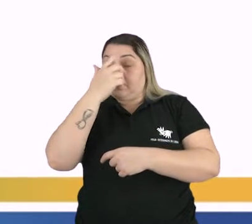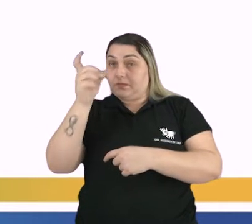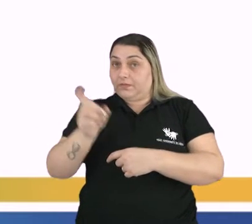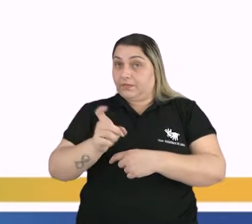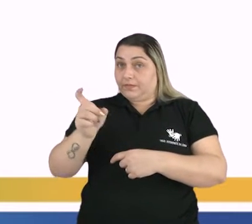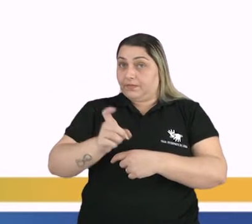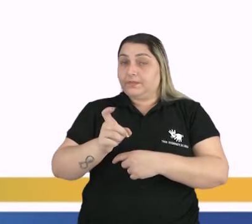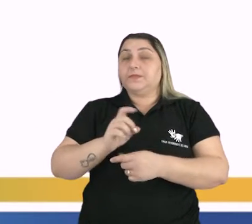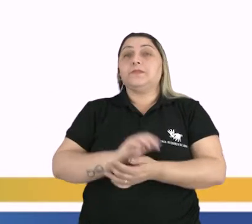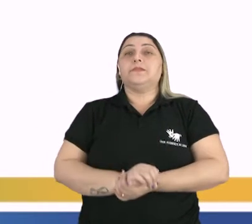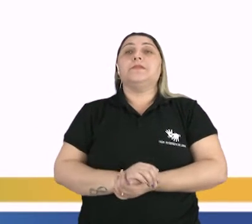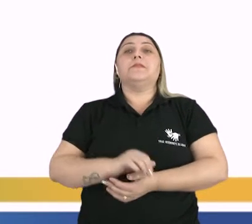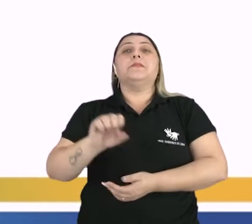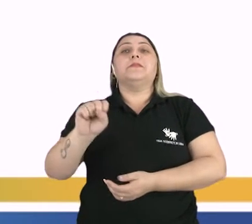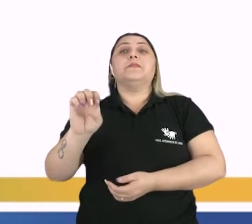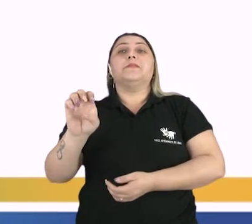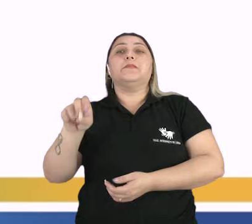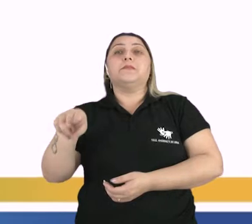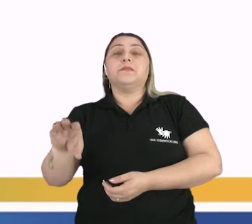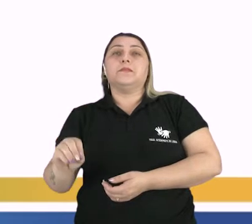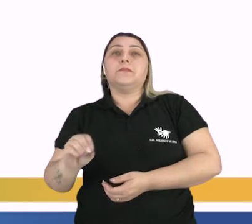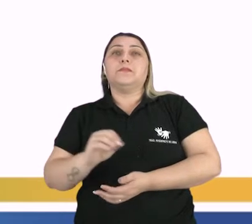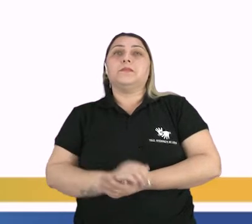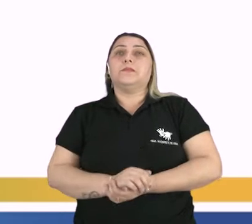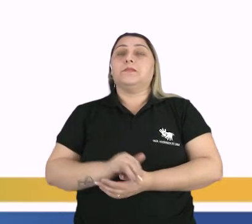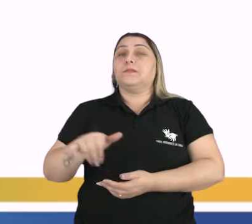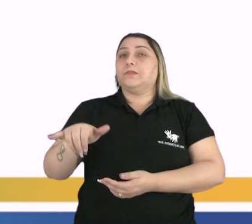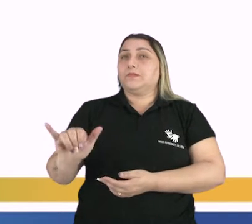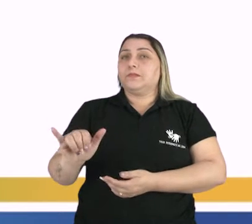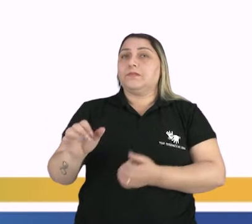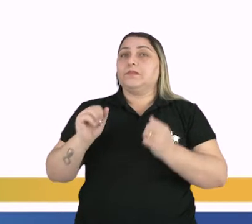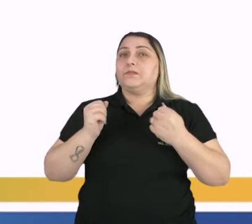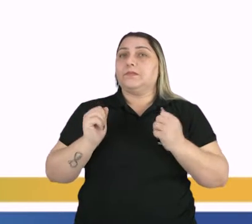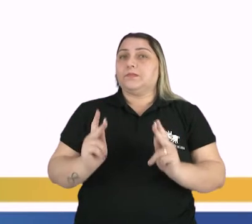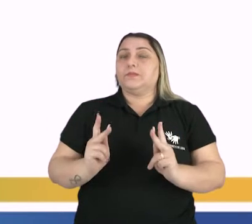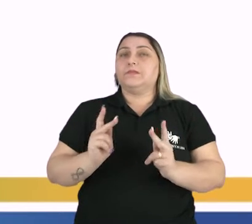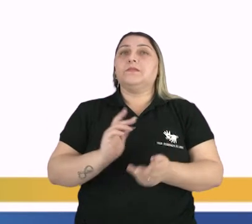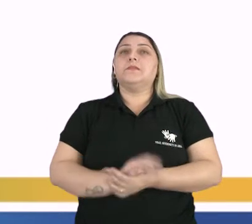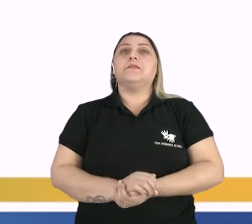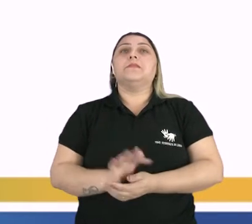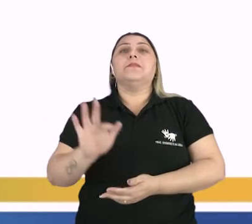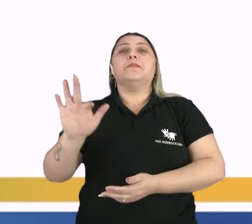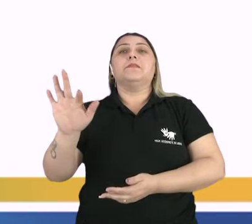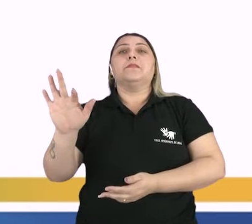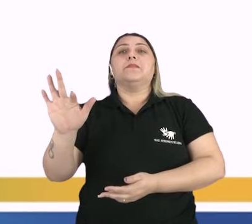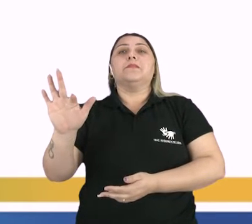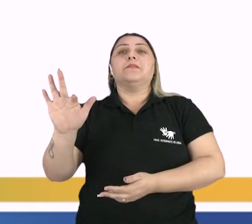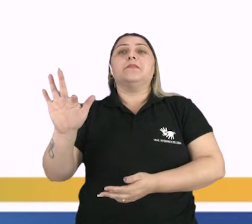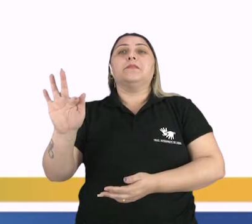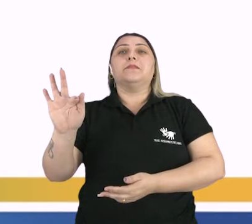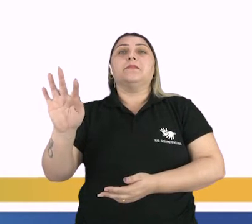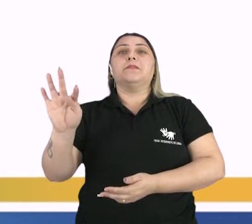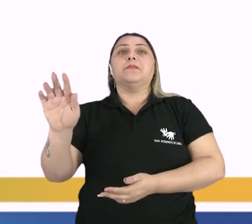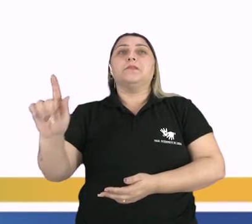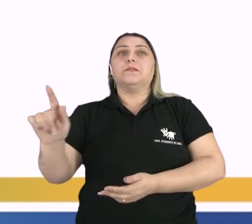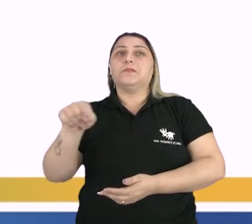X e seno eixo Y, tá bom? E a tangente você já tem também